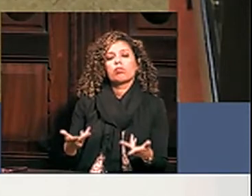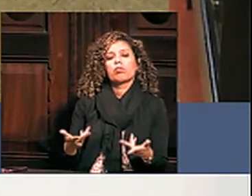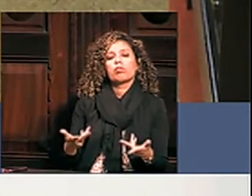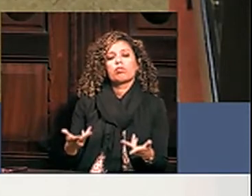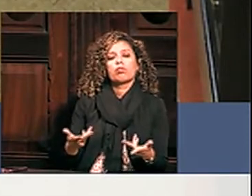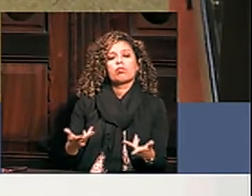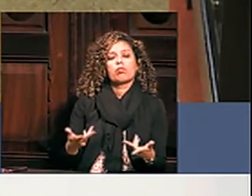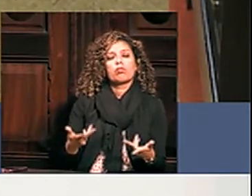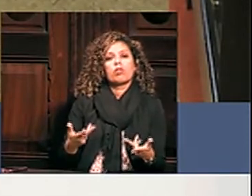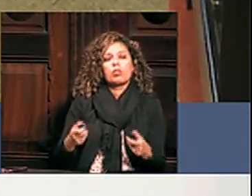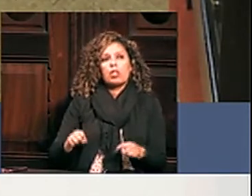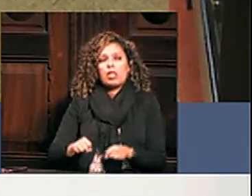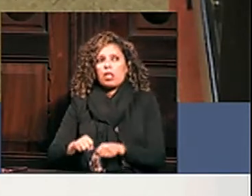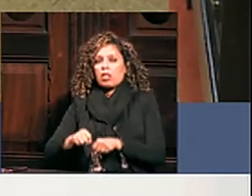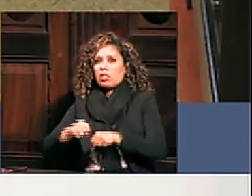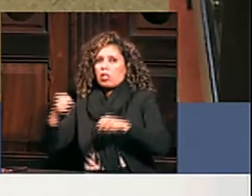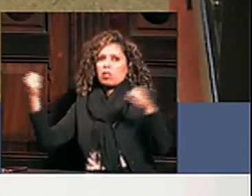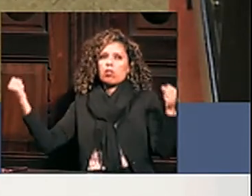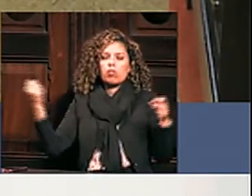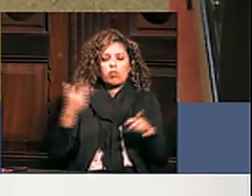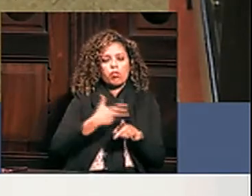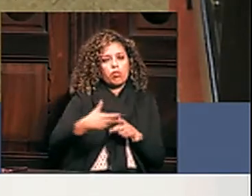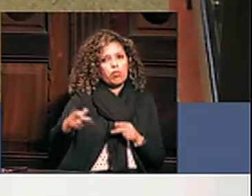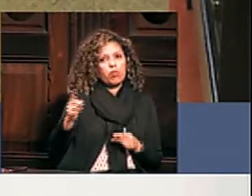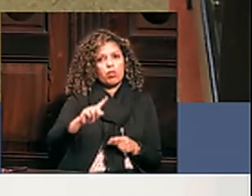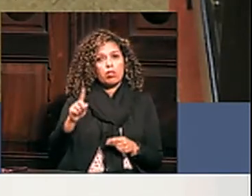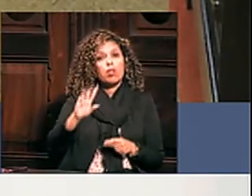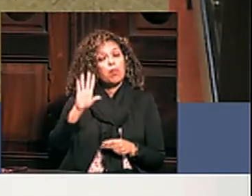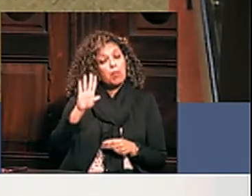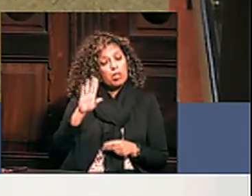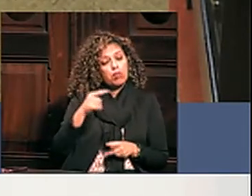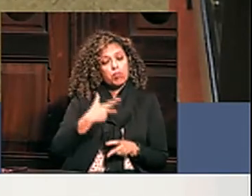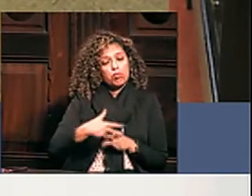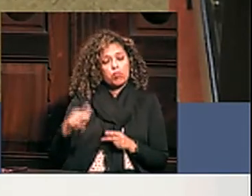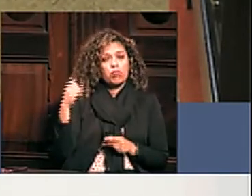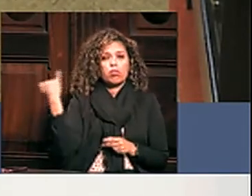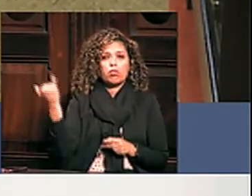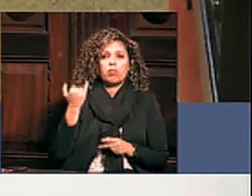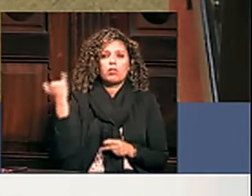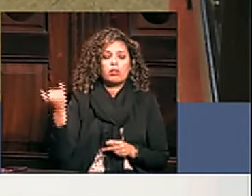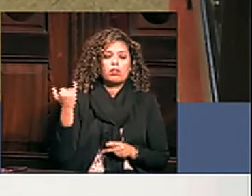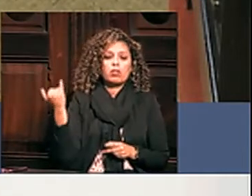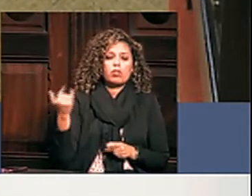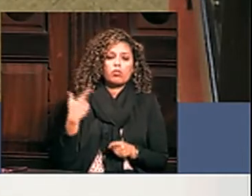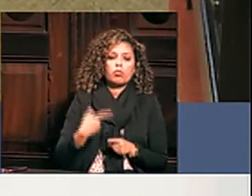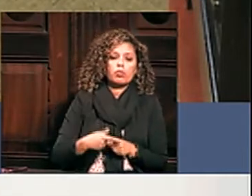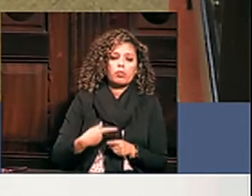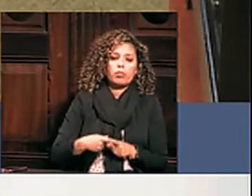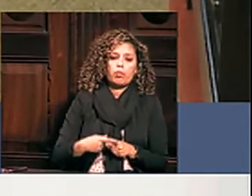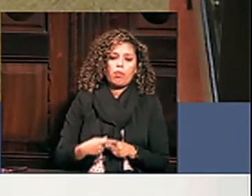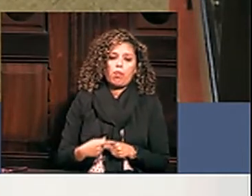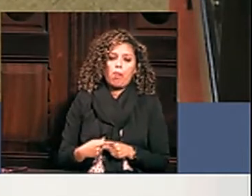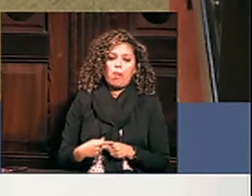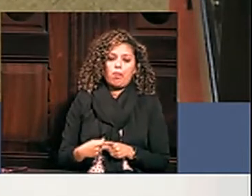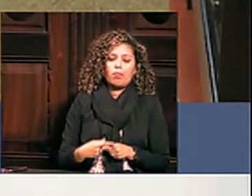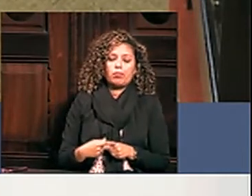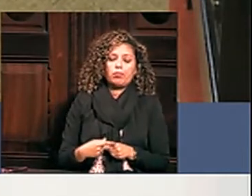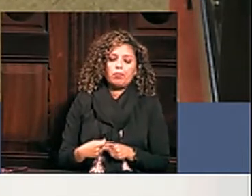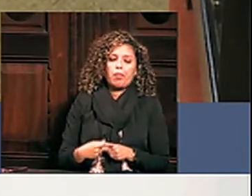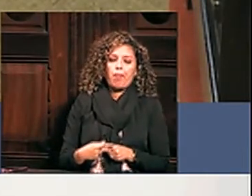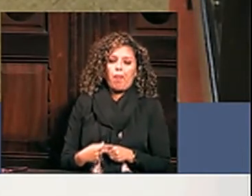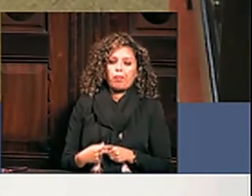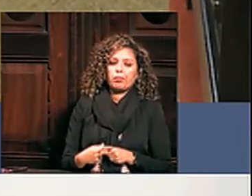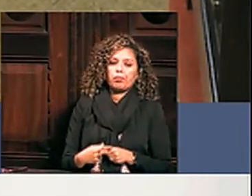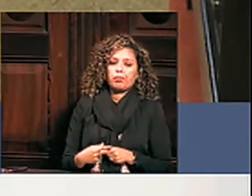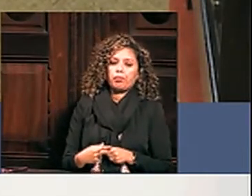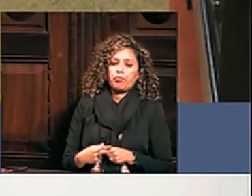não uma grande vitória, mas também vitórias importantes, até porque também se possibilitou